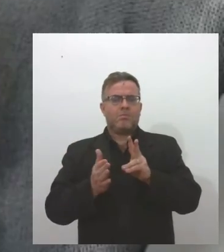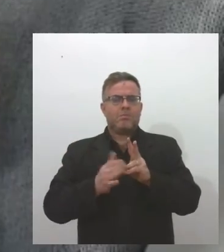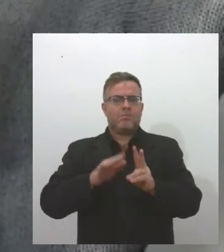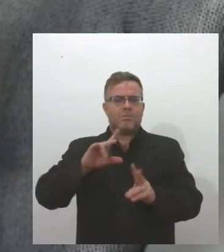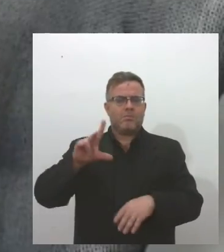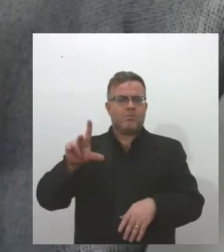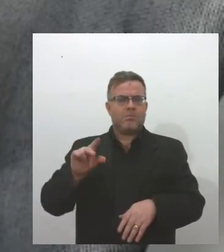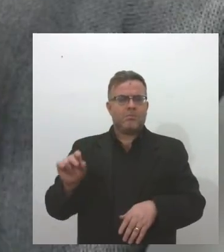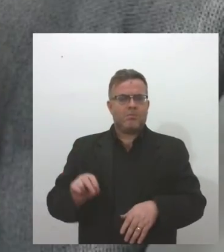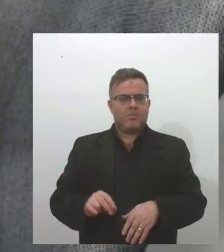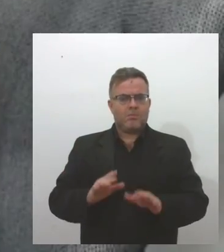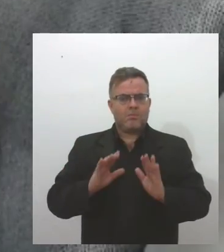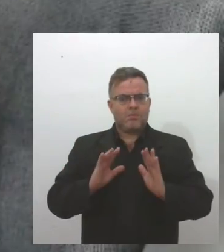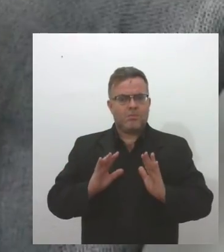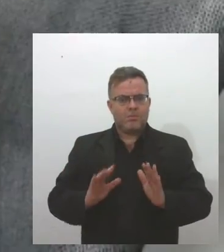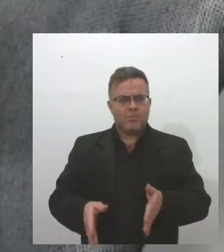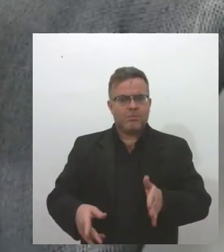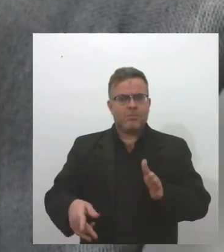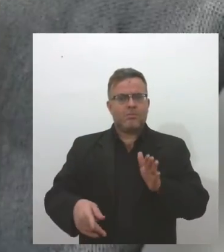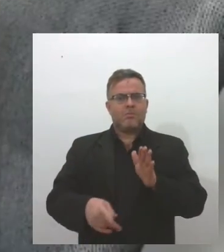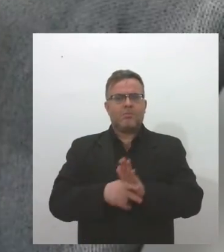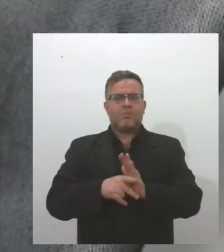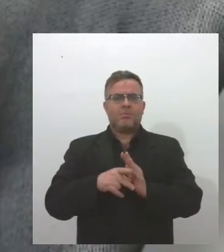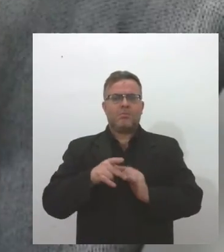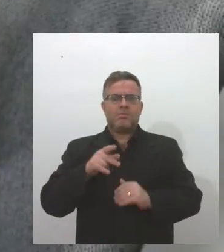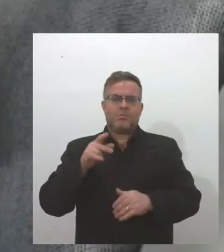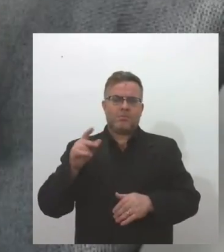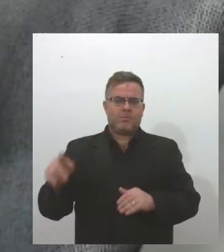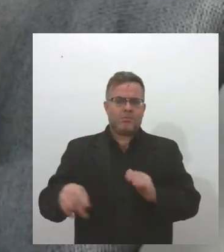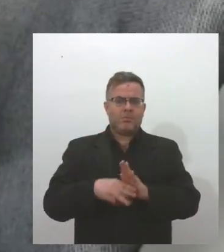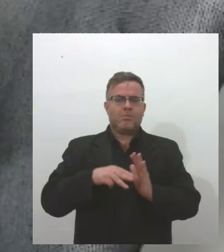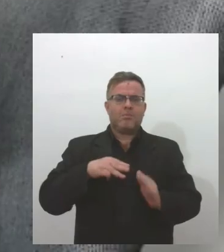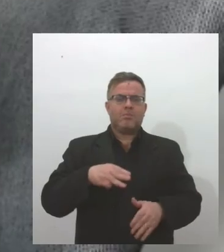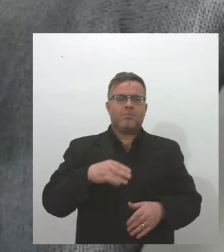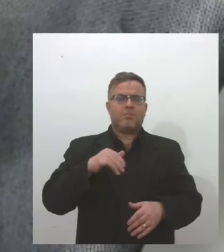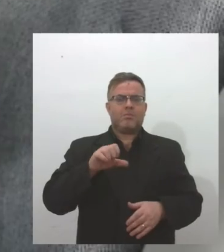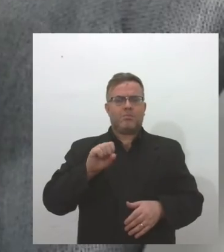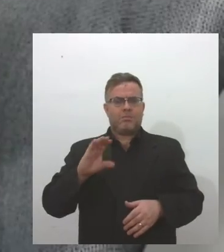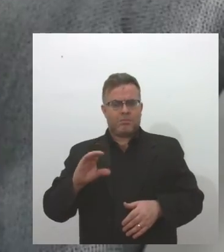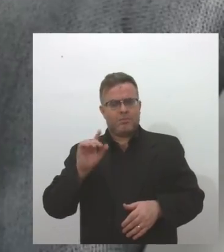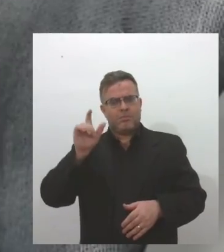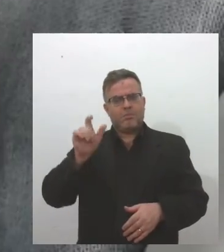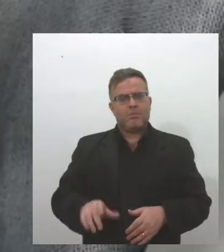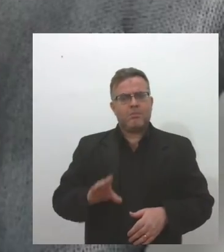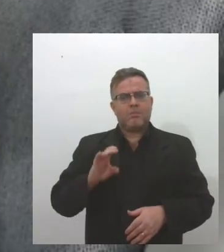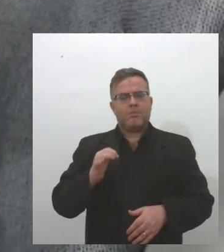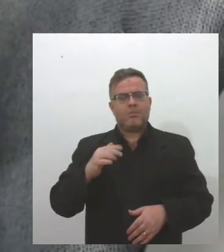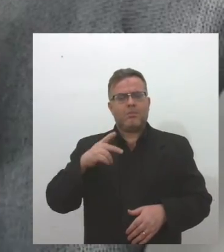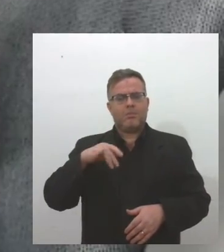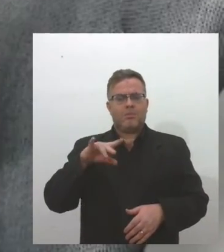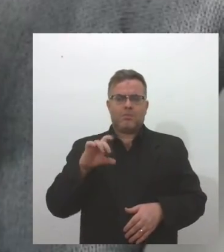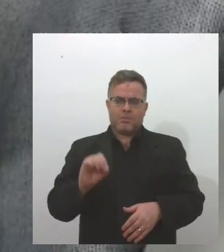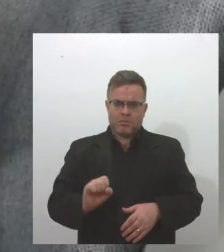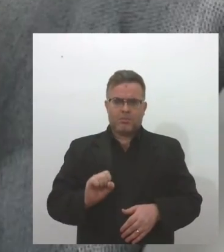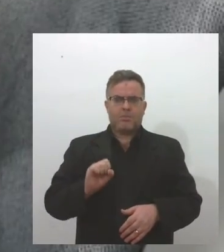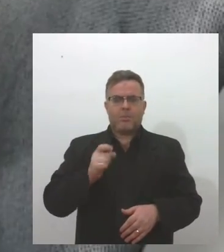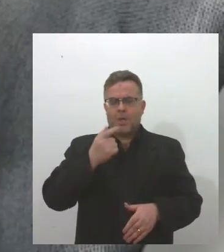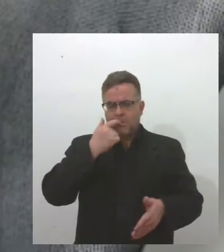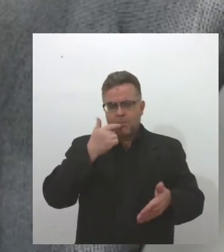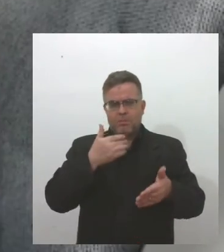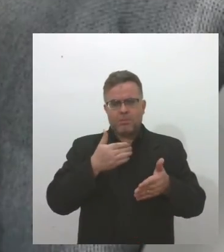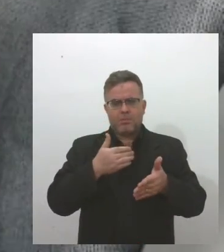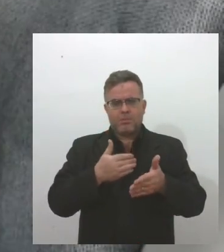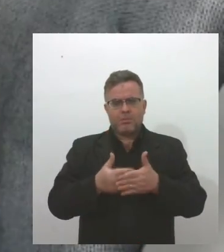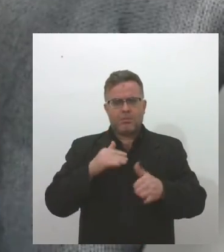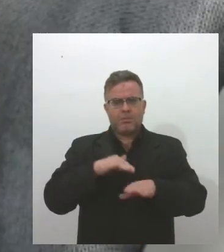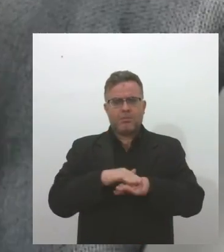foi lançado pelo Candial Music, um selo do compositor baiano Carlinhos Brown. É daqui a pouquinho essa conversa gostosa